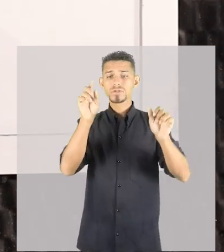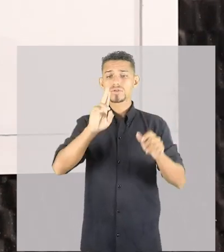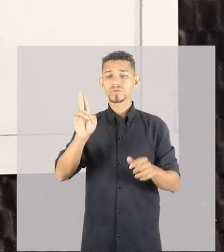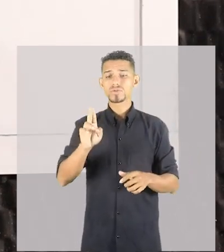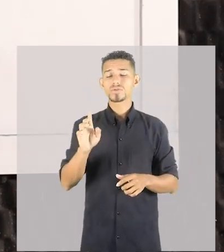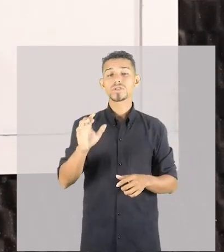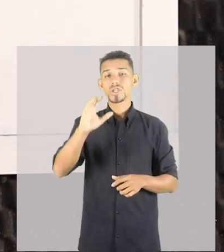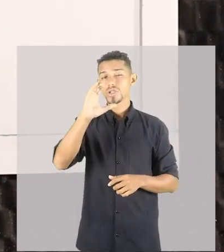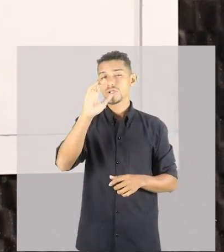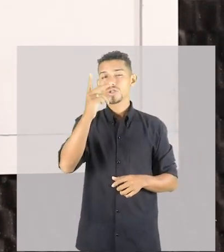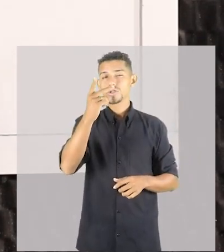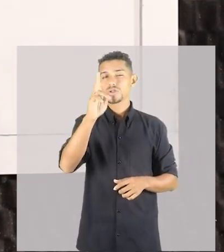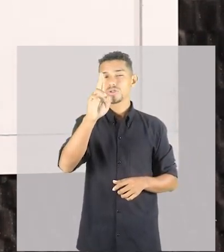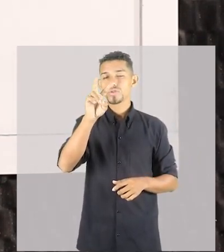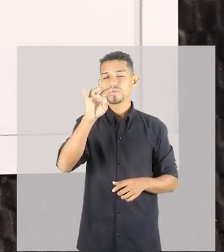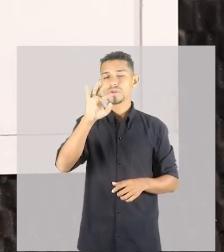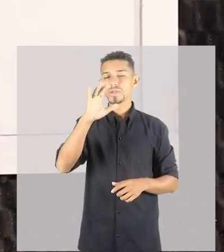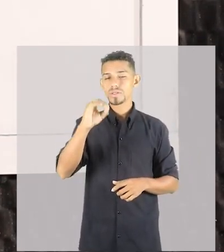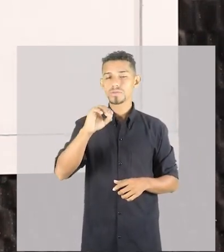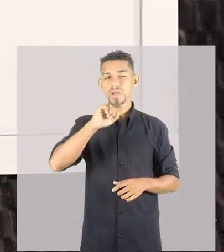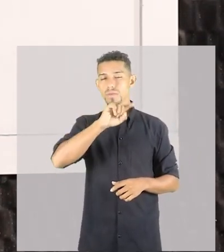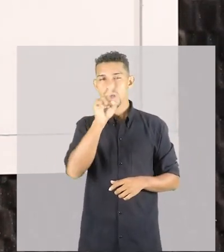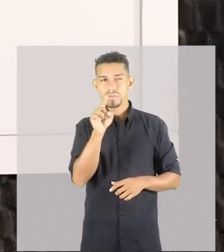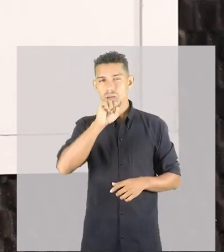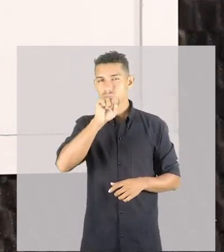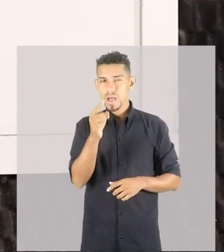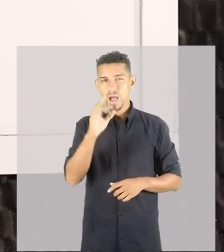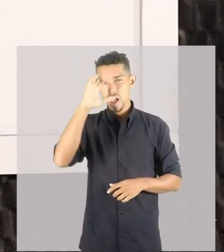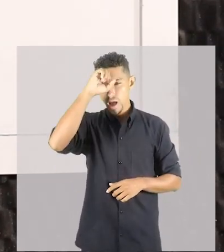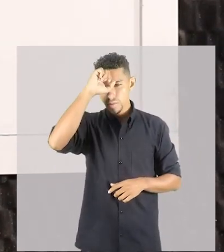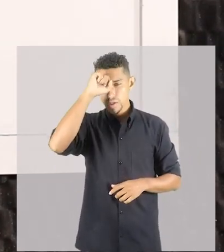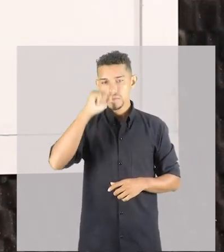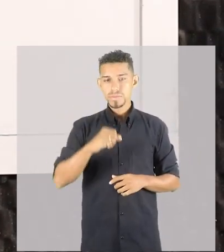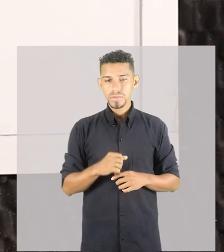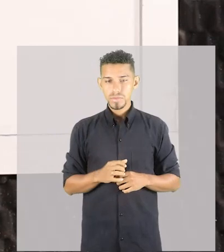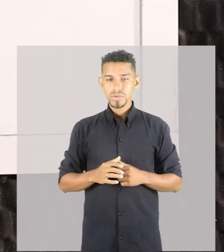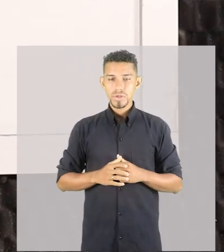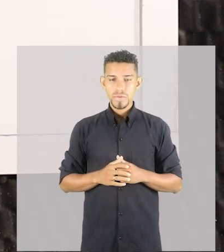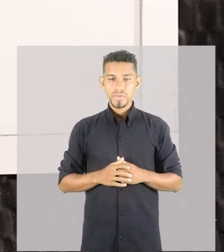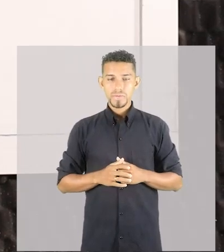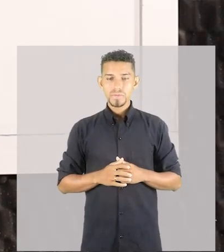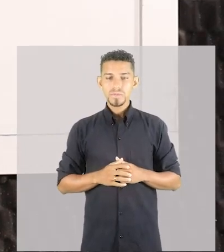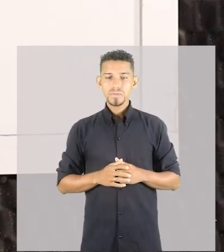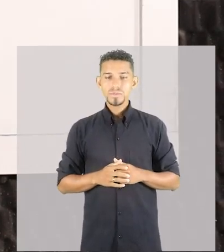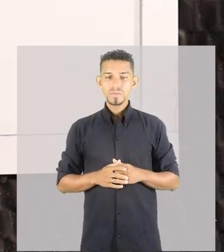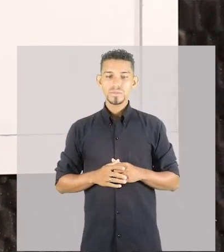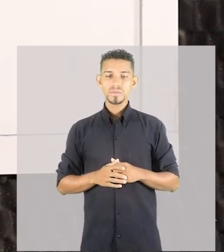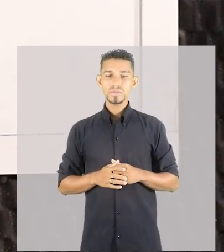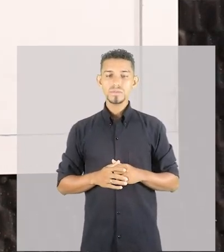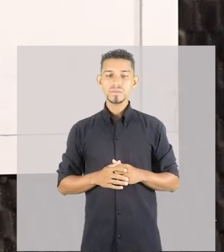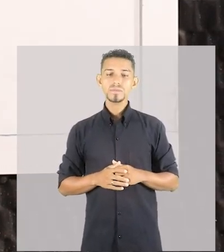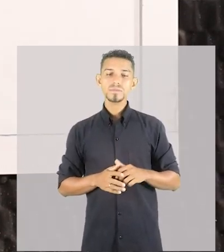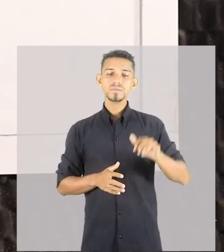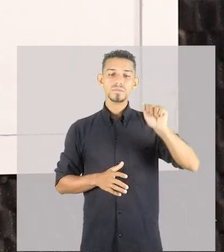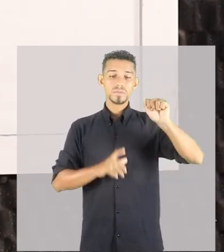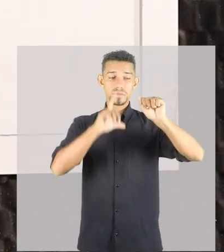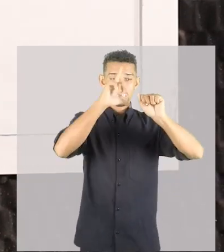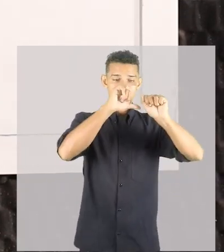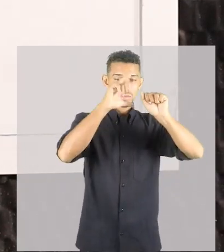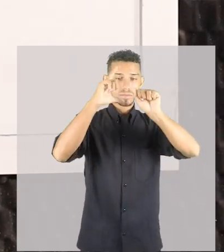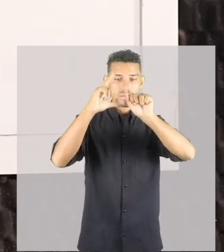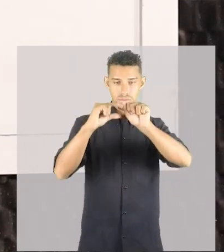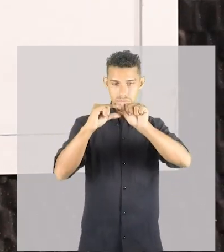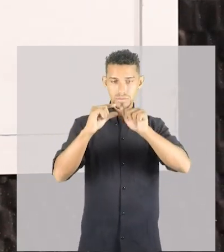até de chuveirinho, né? O aluno geralmente ali ele aprende dessa maneira. Então, ó, vou fazer esse cruzamento,